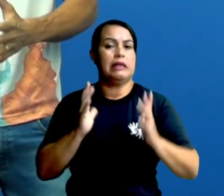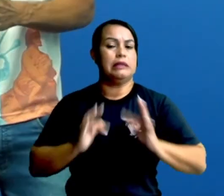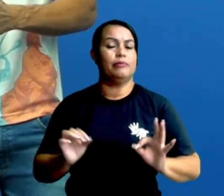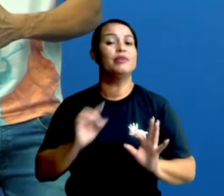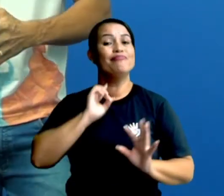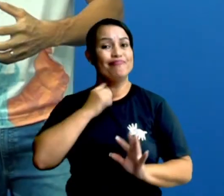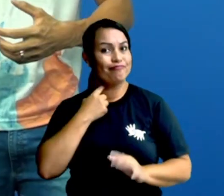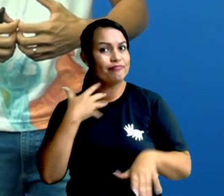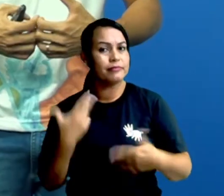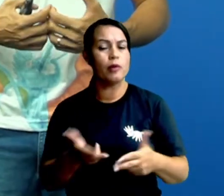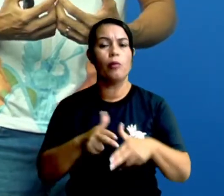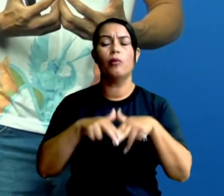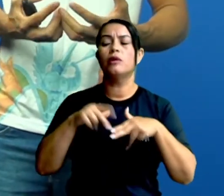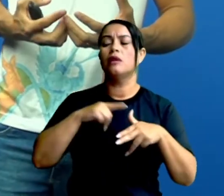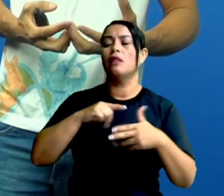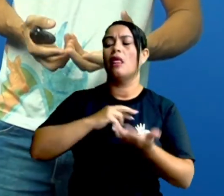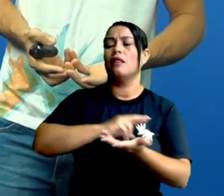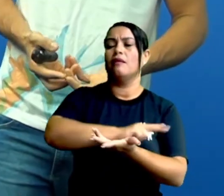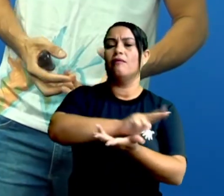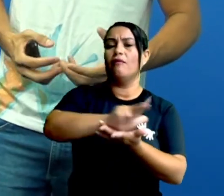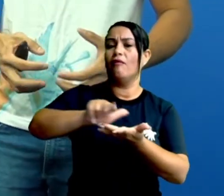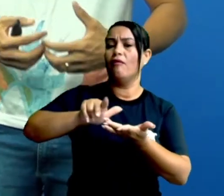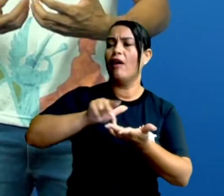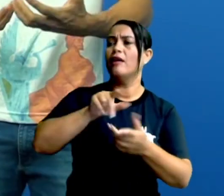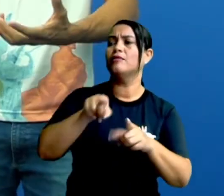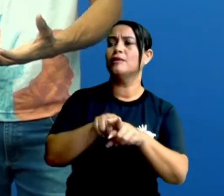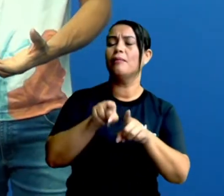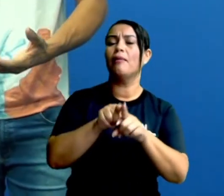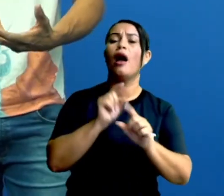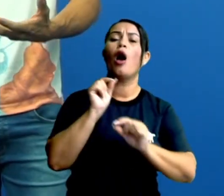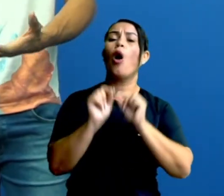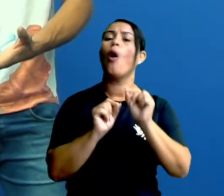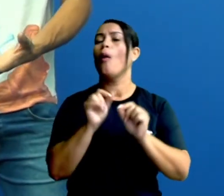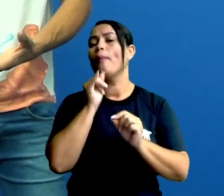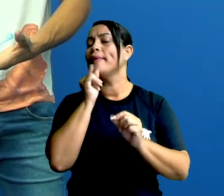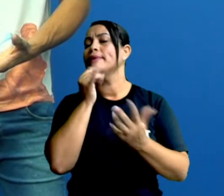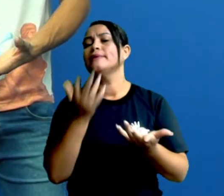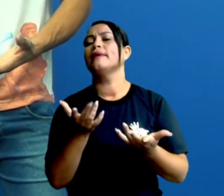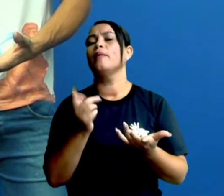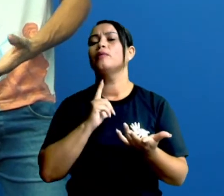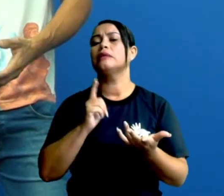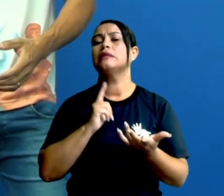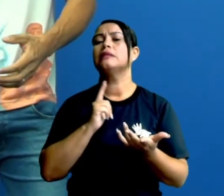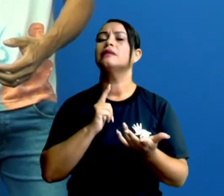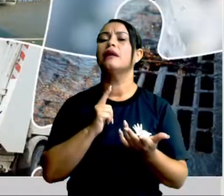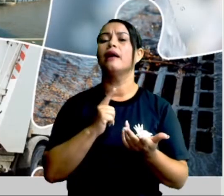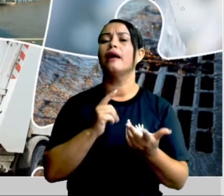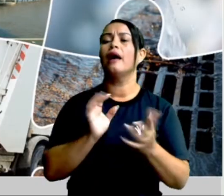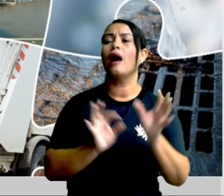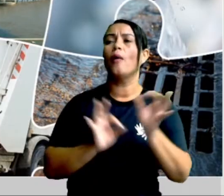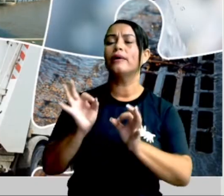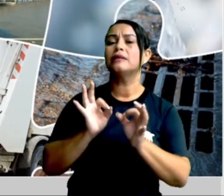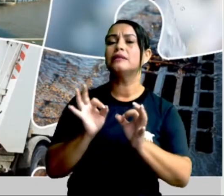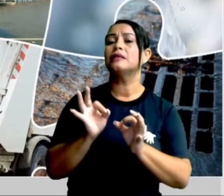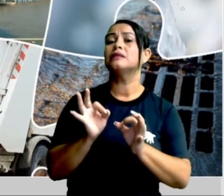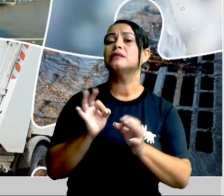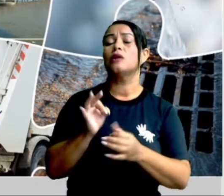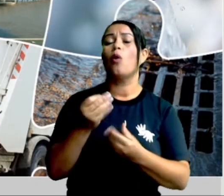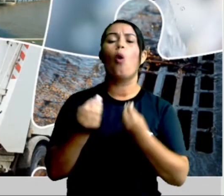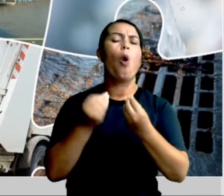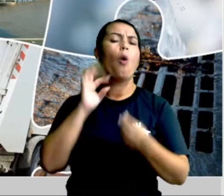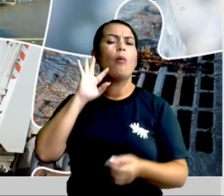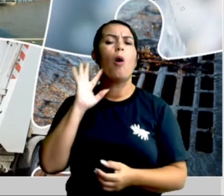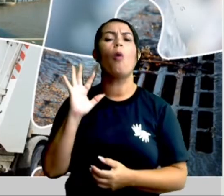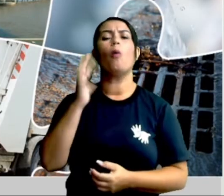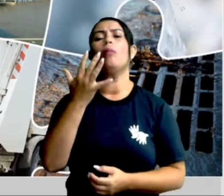isso? E existem vários tipos, várias formas de se implementar esse saneamento básico. O saneamento básico ele